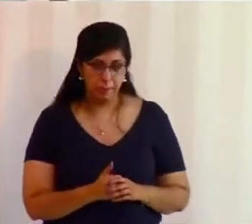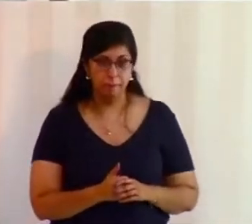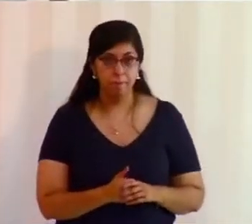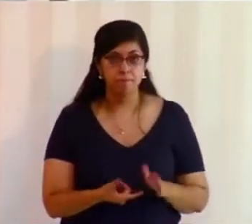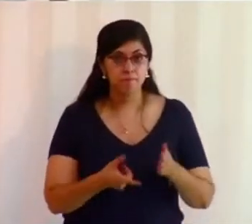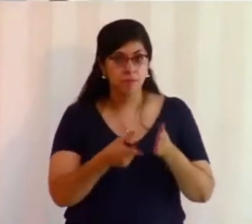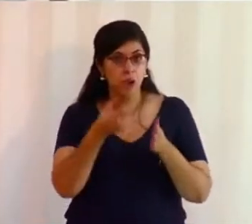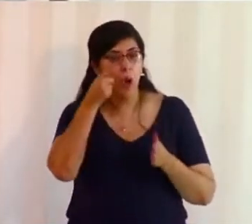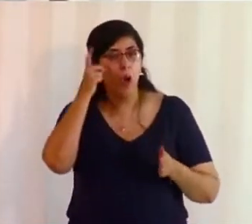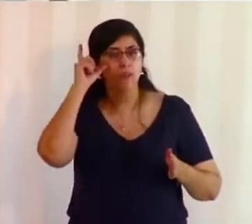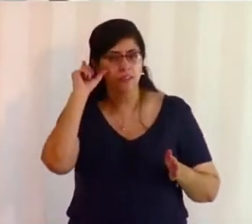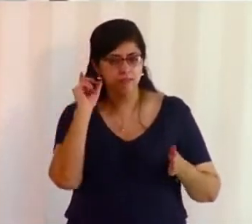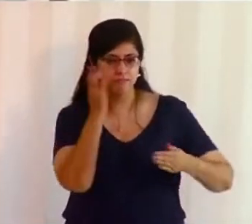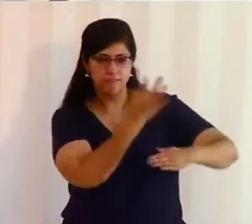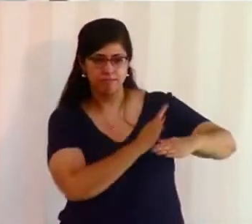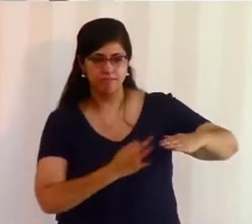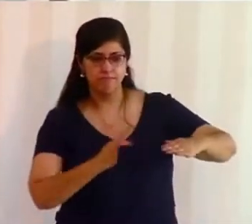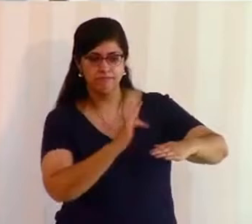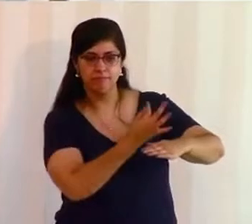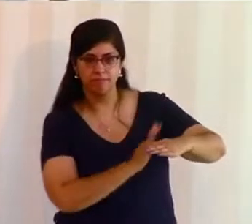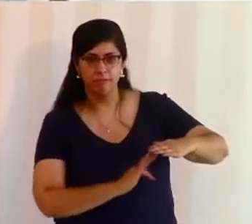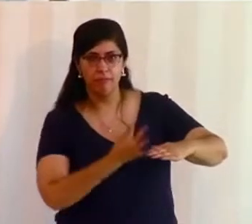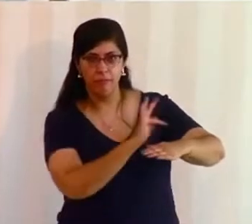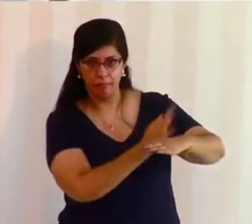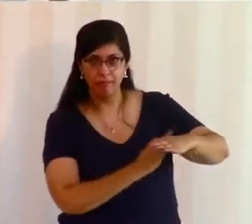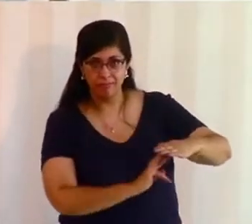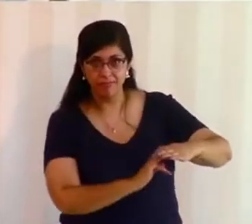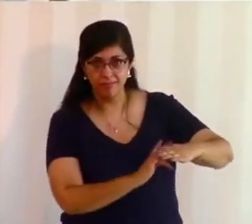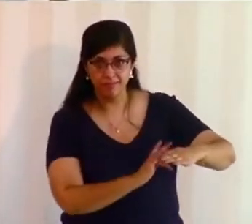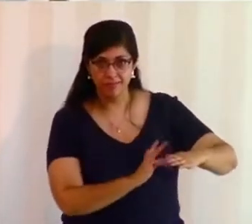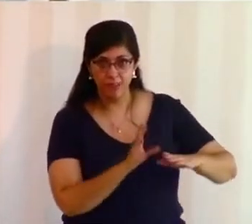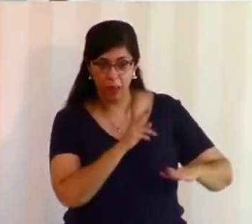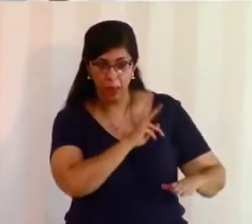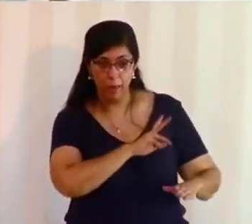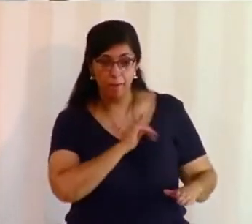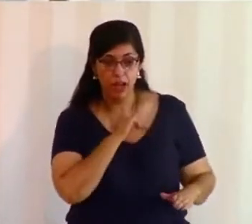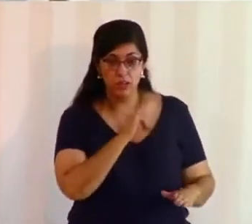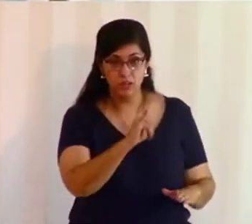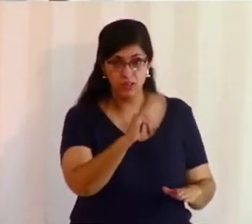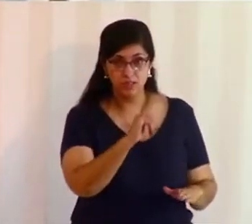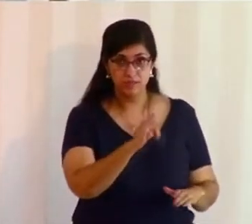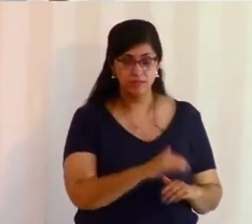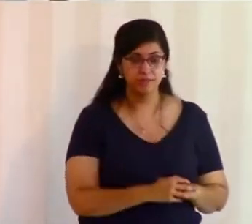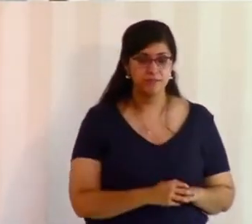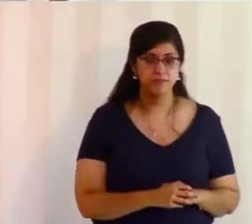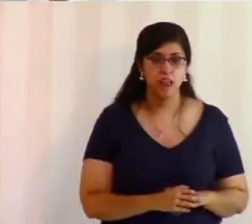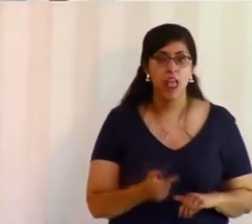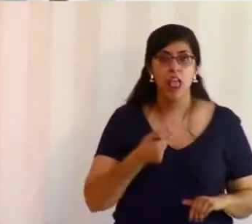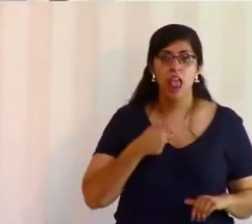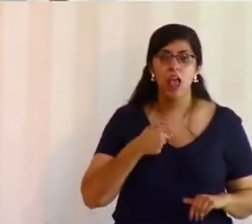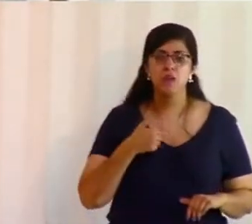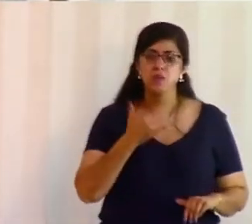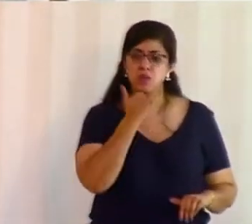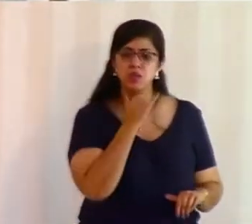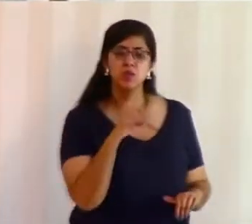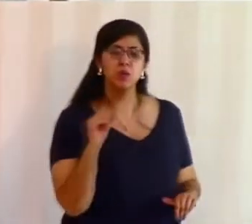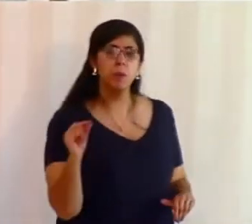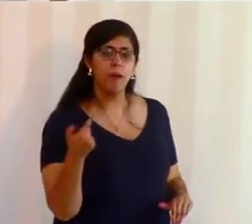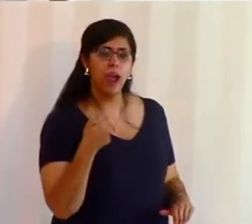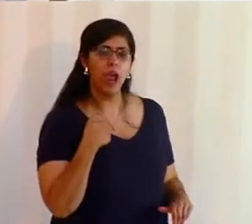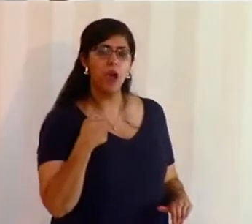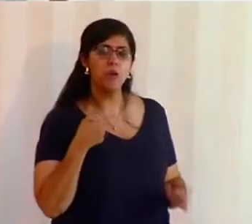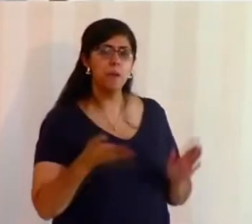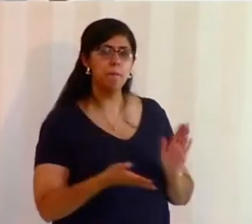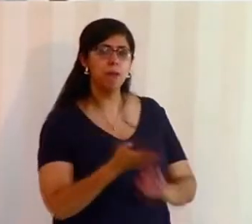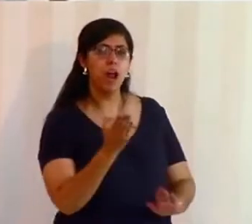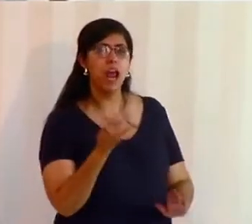surra ontem e nem perguntaram de onde eu era. Agora que vocês querem, vocês vão ter que vir aqui e pedir desculpa para mim, para eu ir embora,